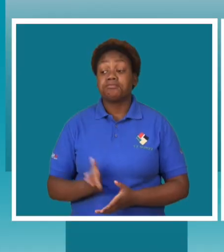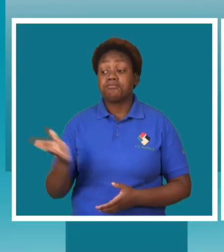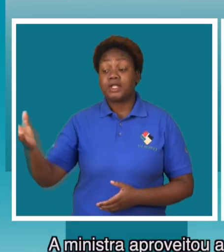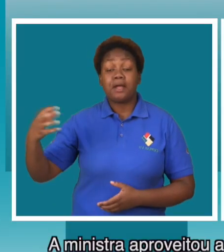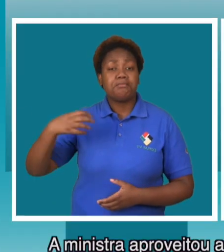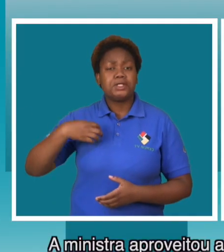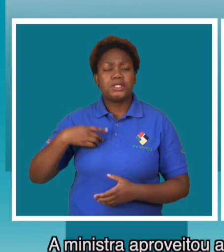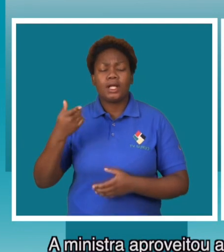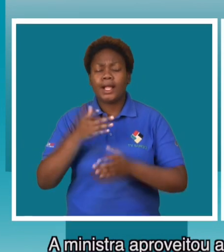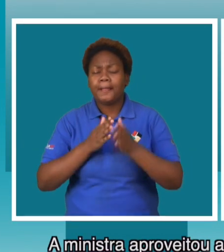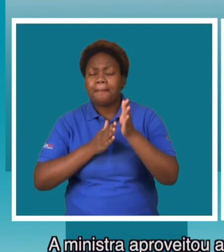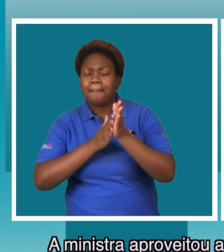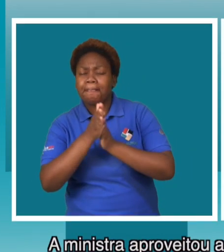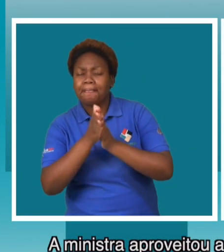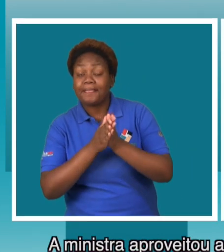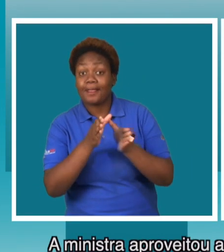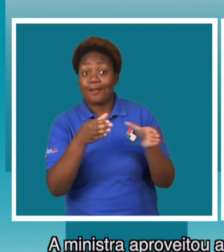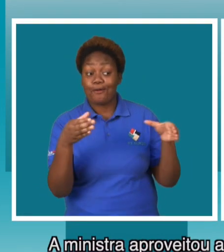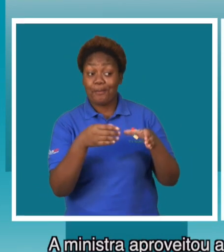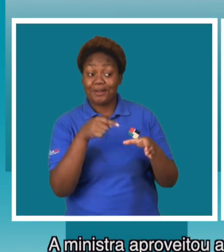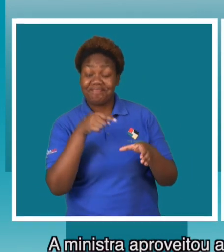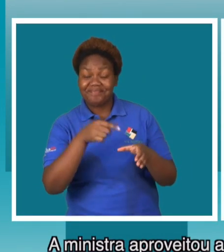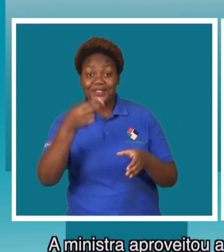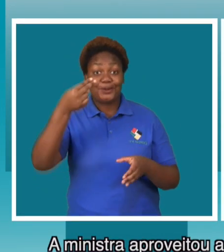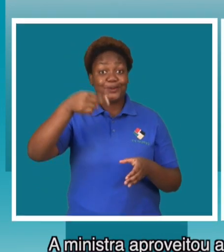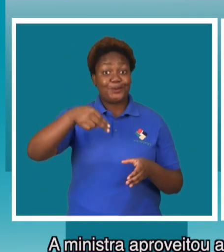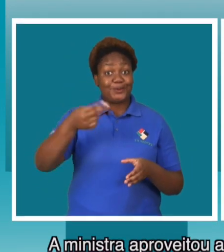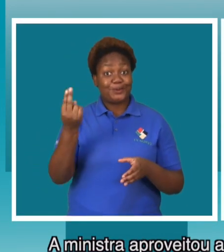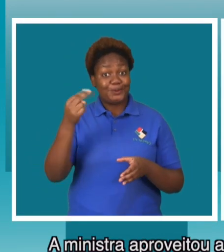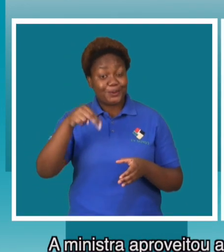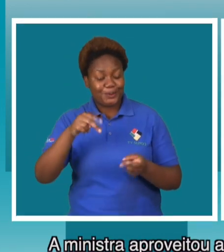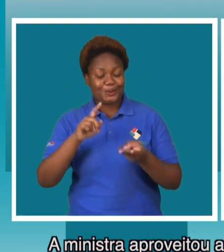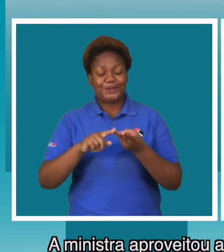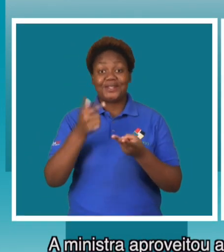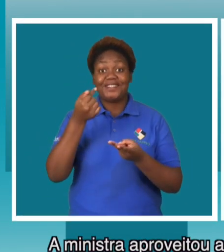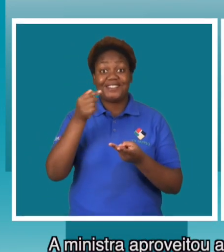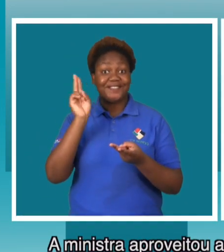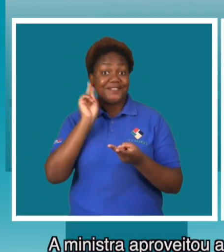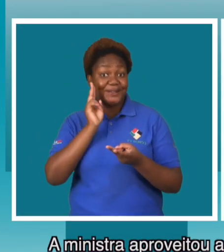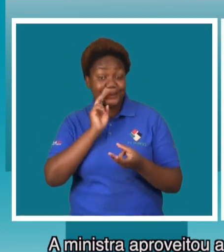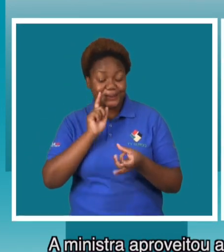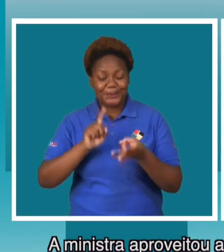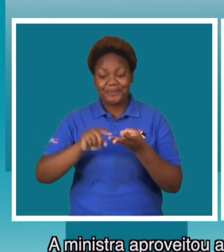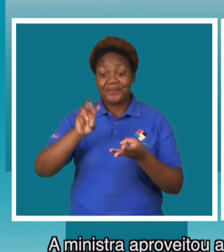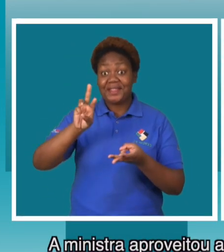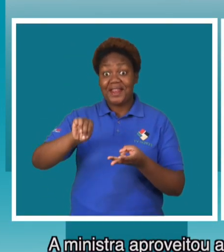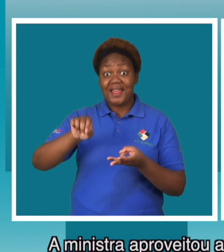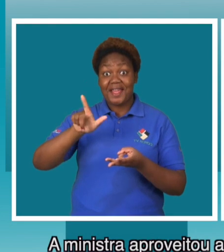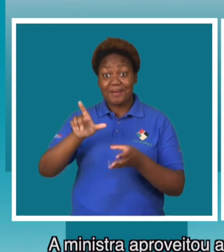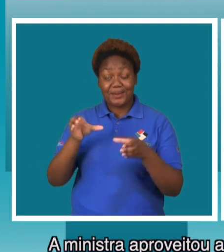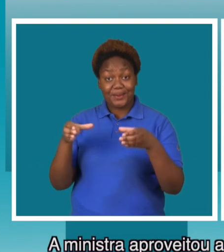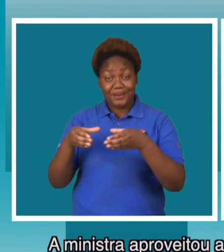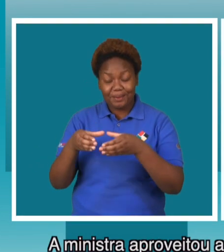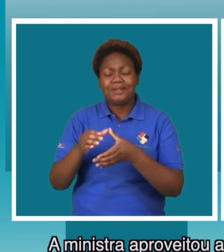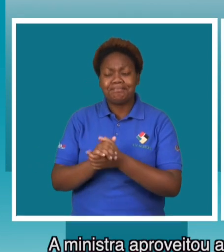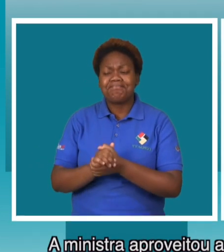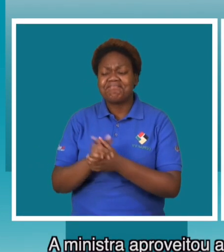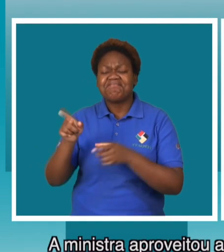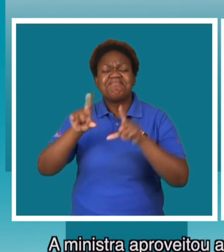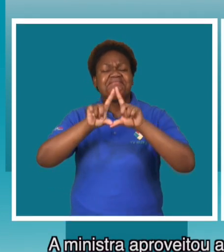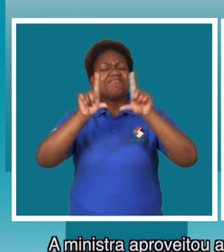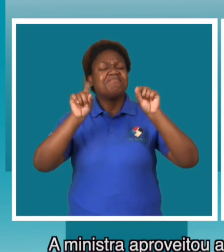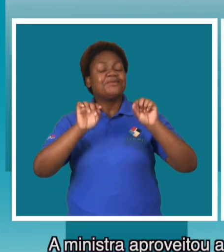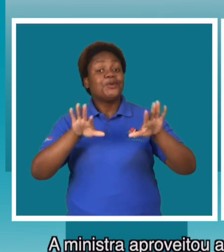A ministra aproveitou a ocasião para trocar impressões com as equipas da TV Surdo, Media Lab e H2N